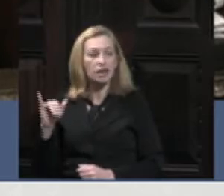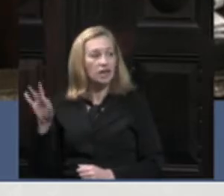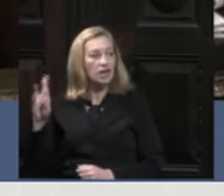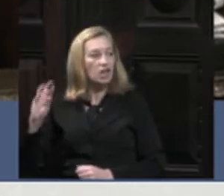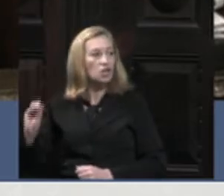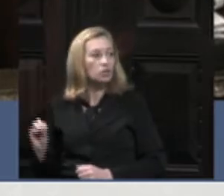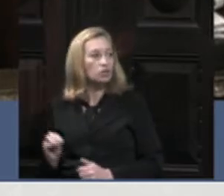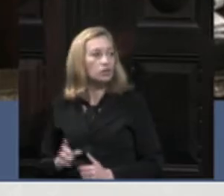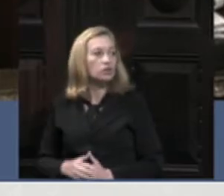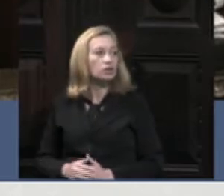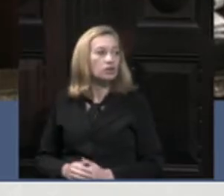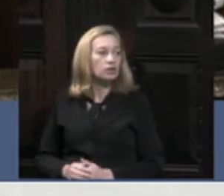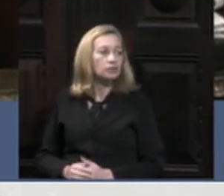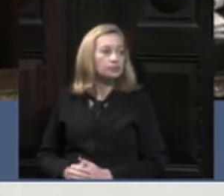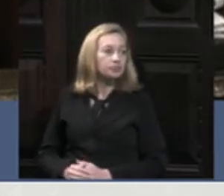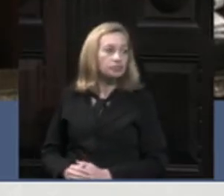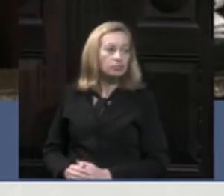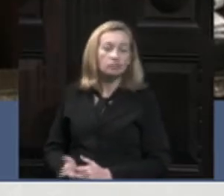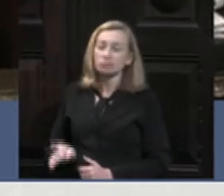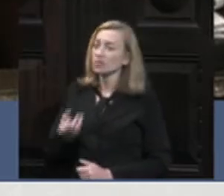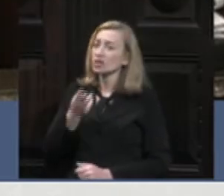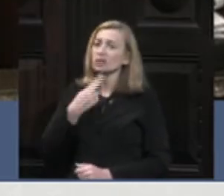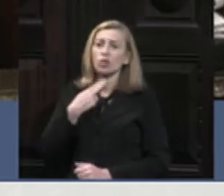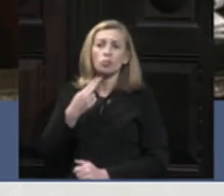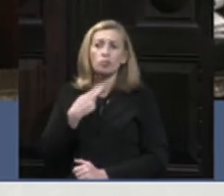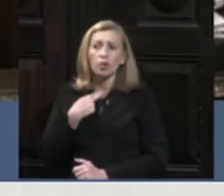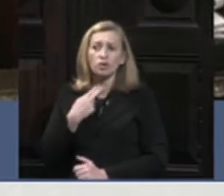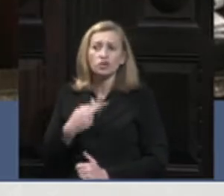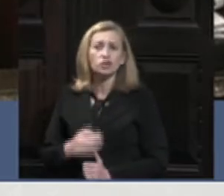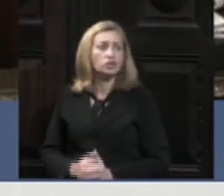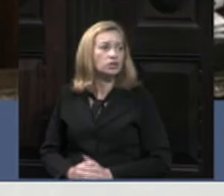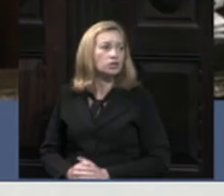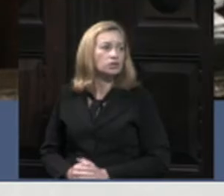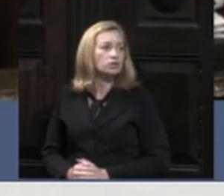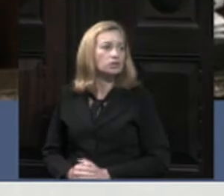A AP4 não pode, de forma alguma,